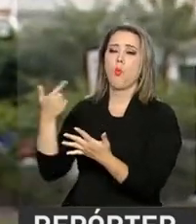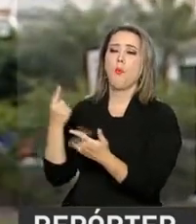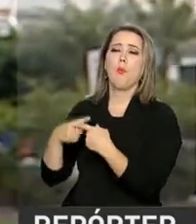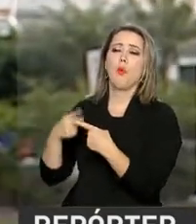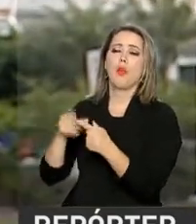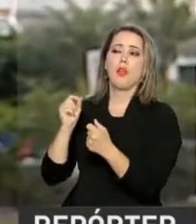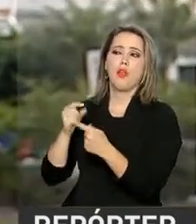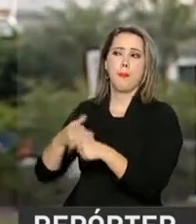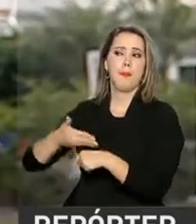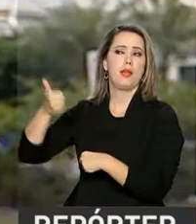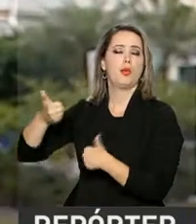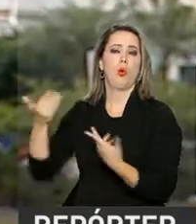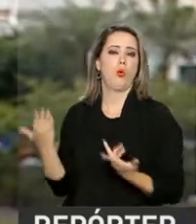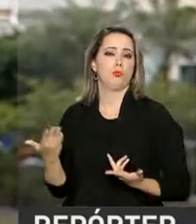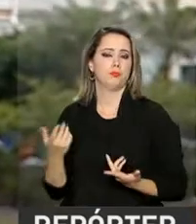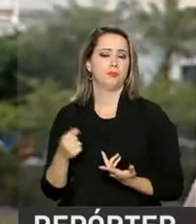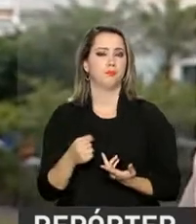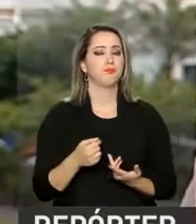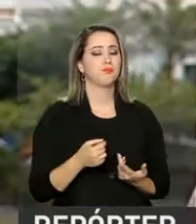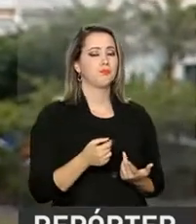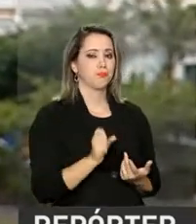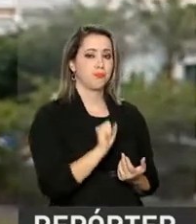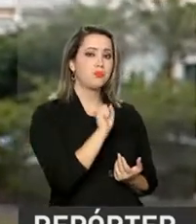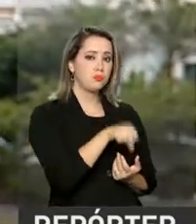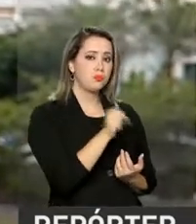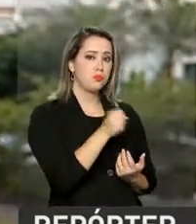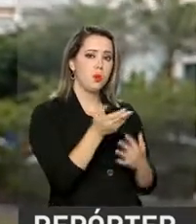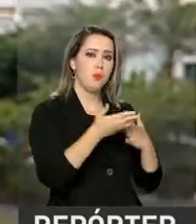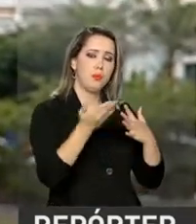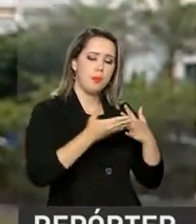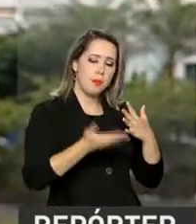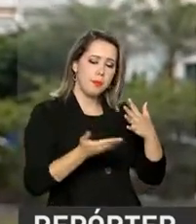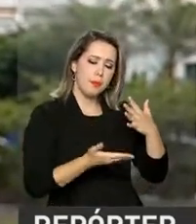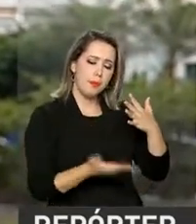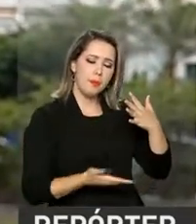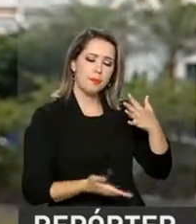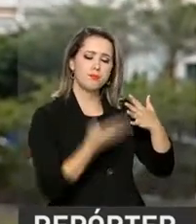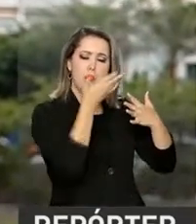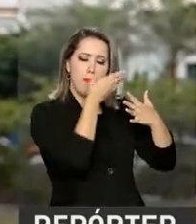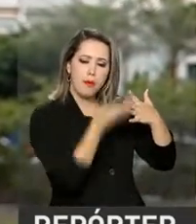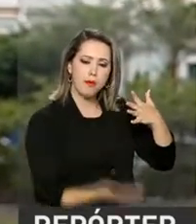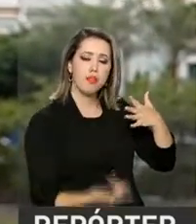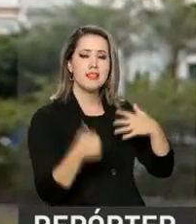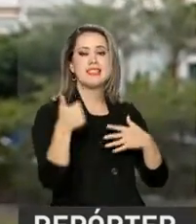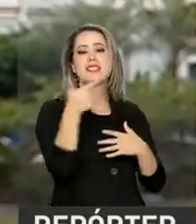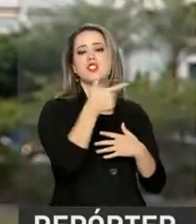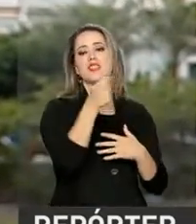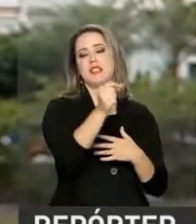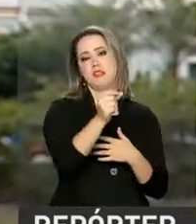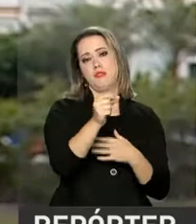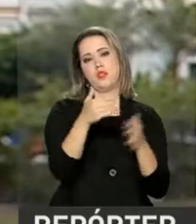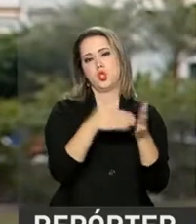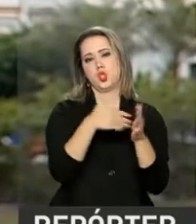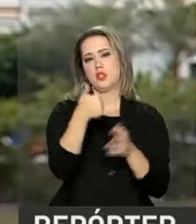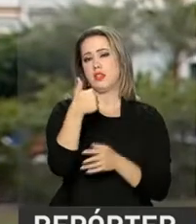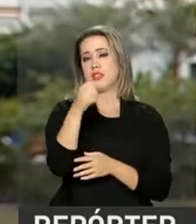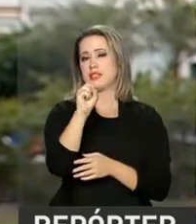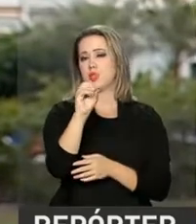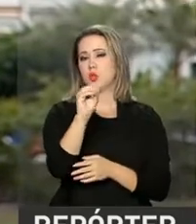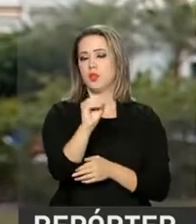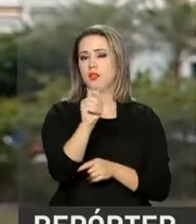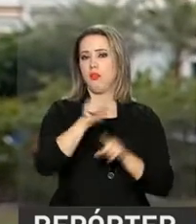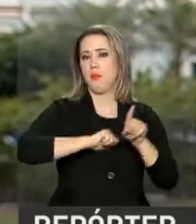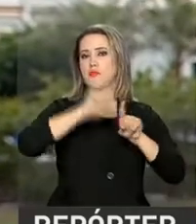vantagens? Sim, além do alongamento do prazo para pagamento, parcelamento, que vai de 120 até 180 meses, ou pagamento à